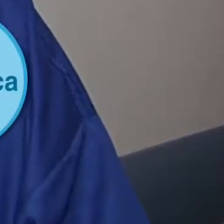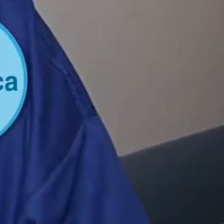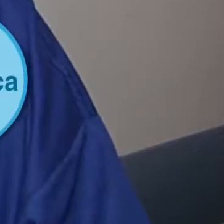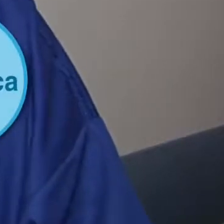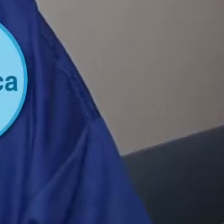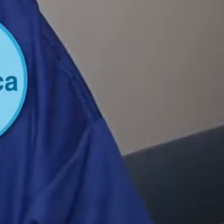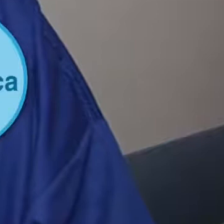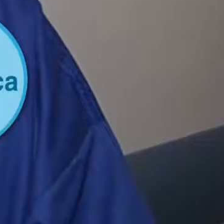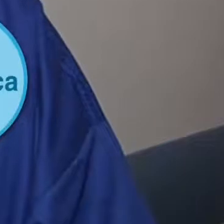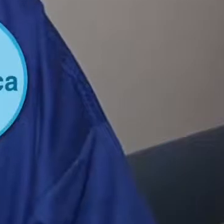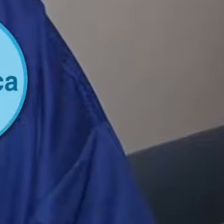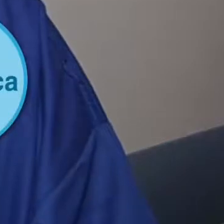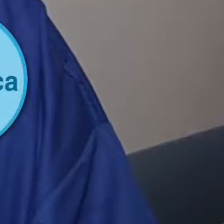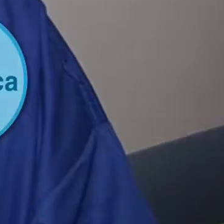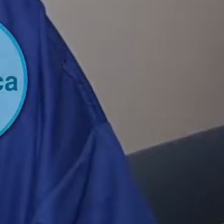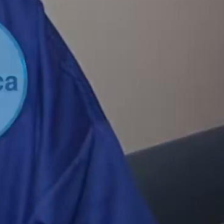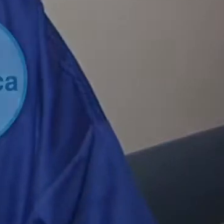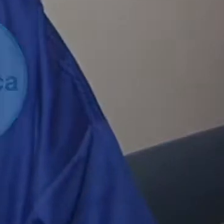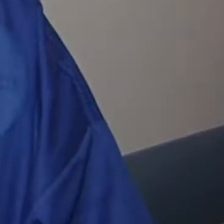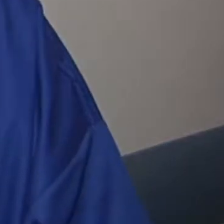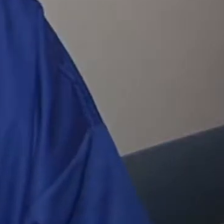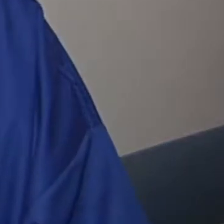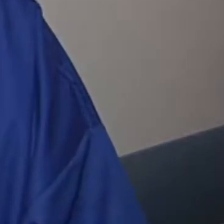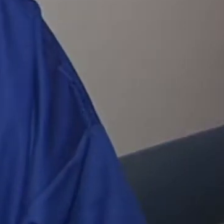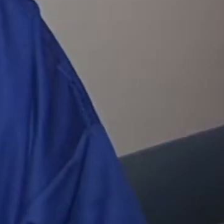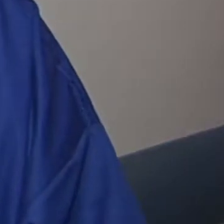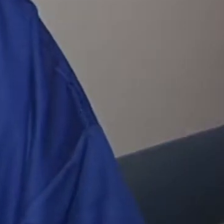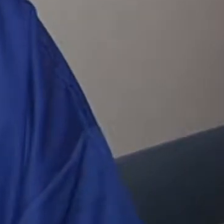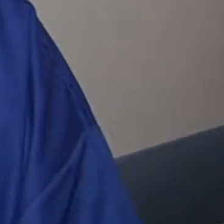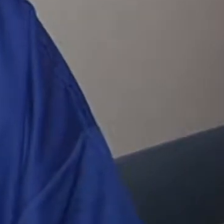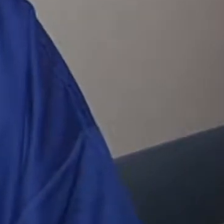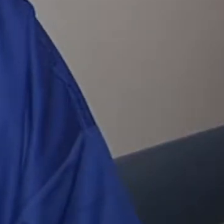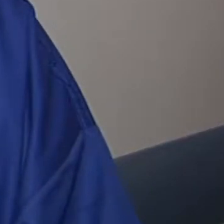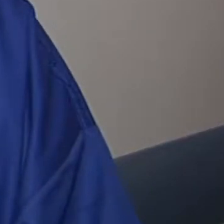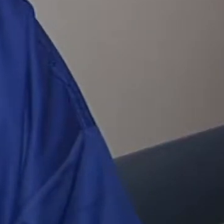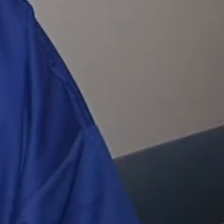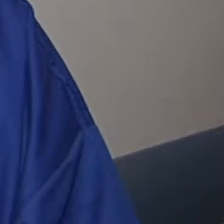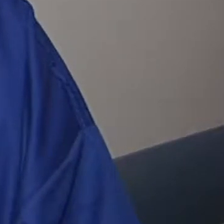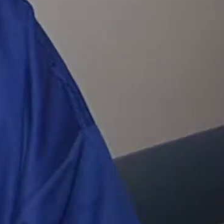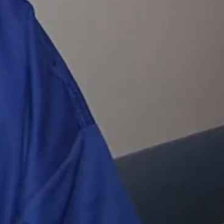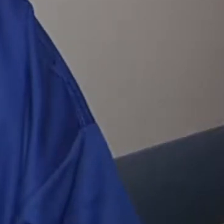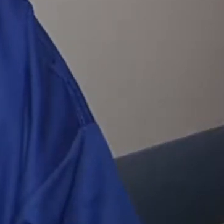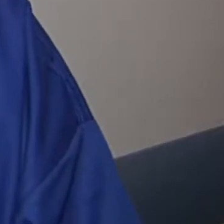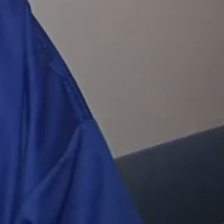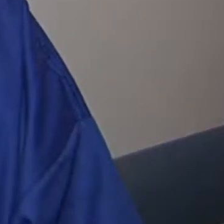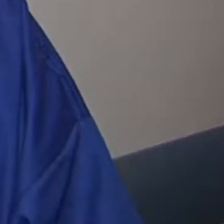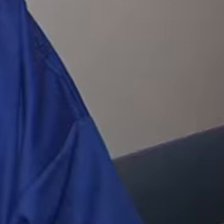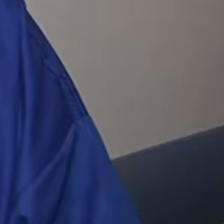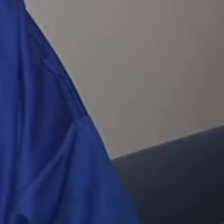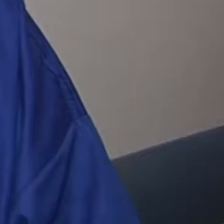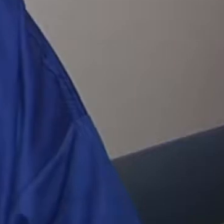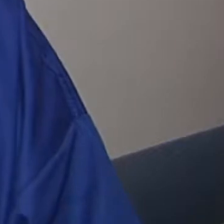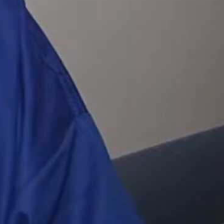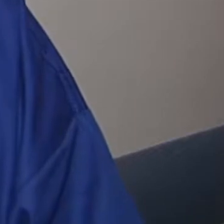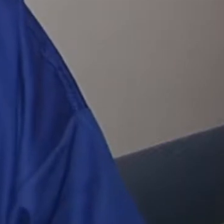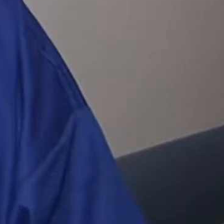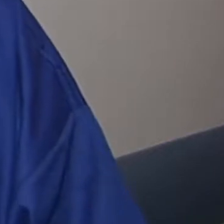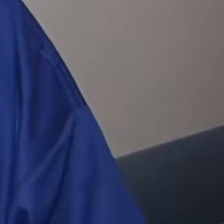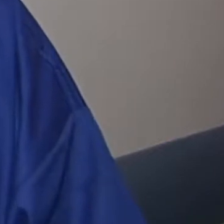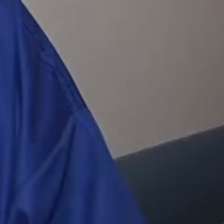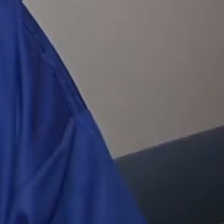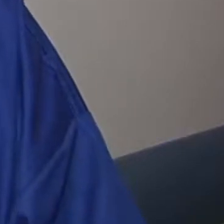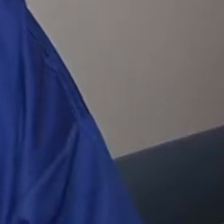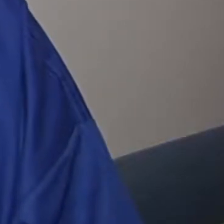não ter esse produto nas nossas casas. Tudo que você imagina que você precisa do álcool líquido pode ser substituído por